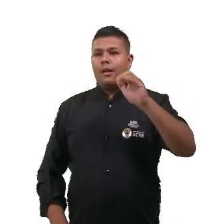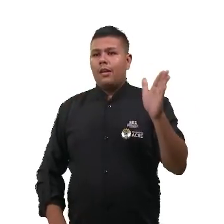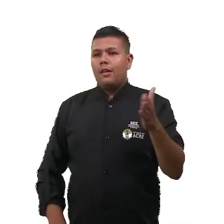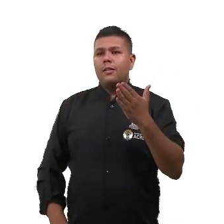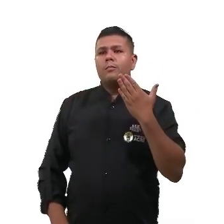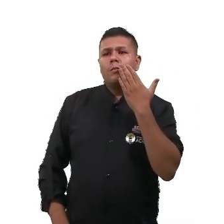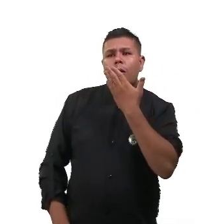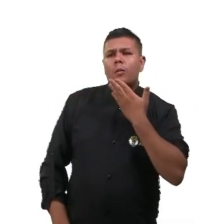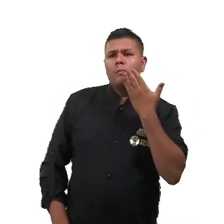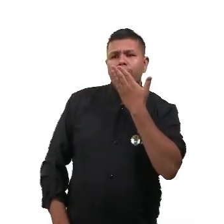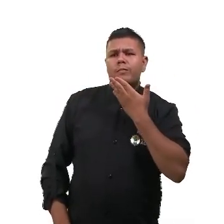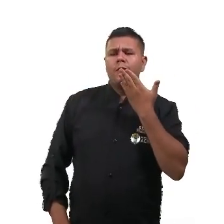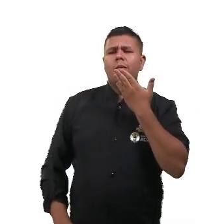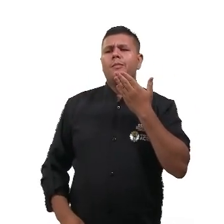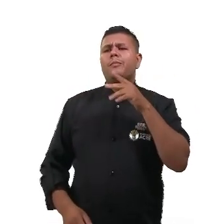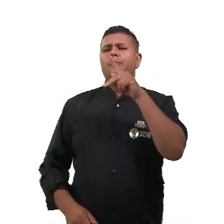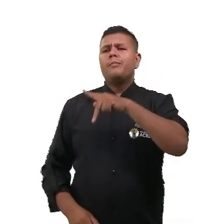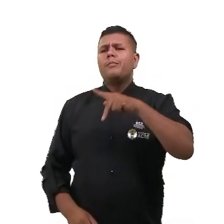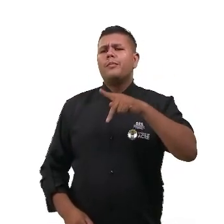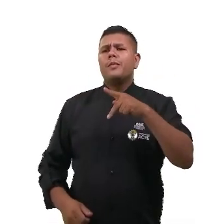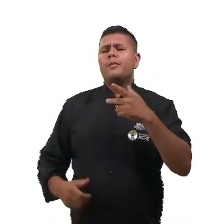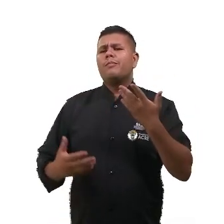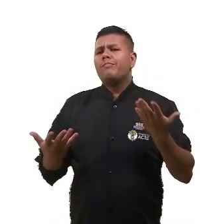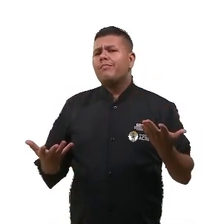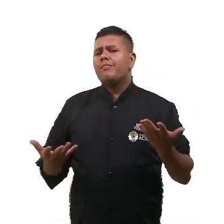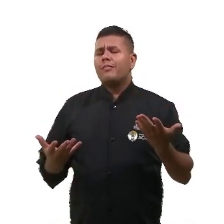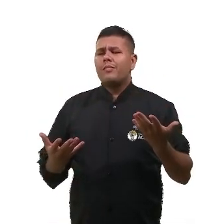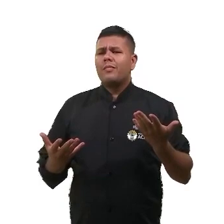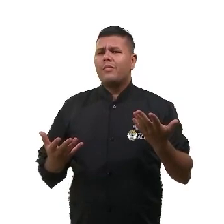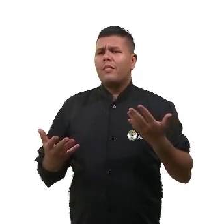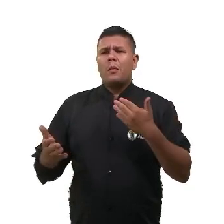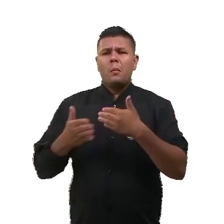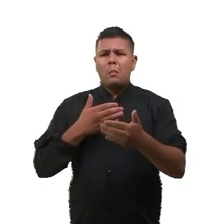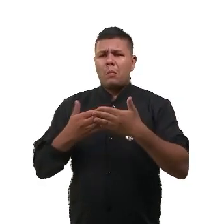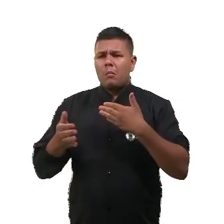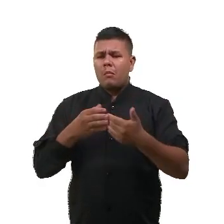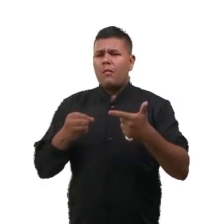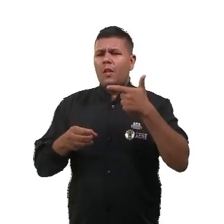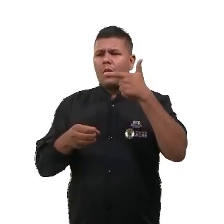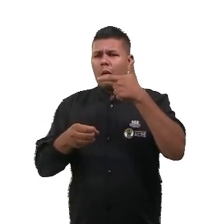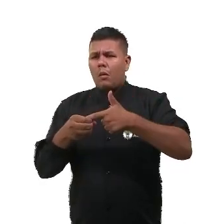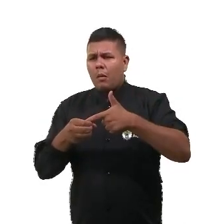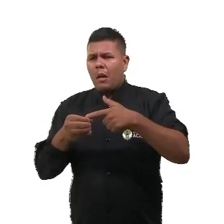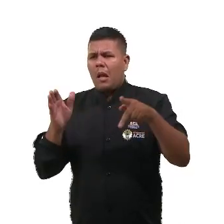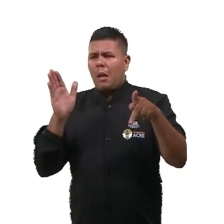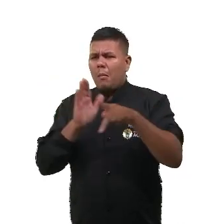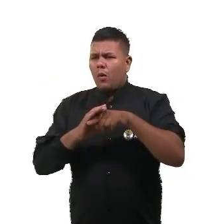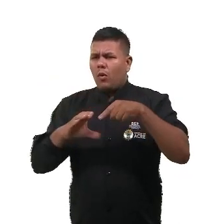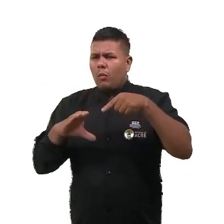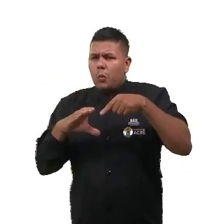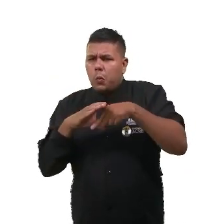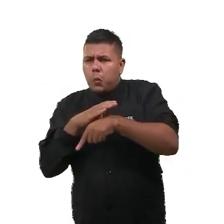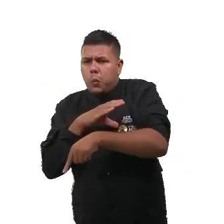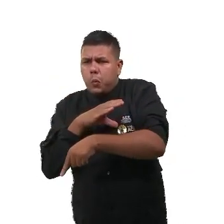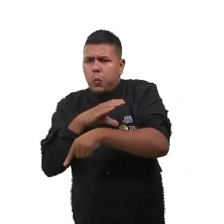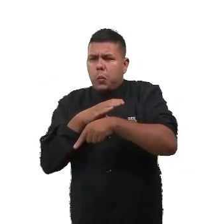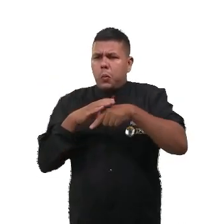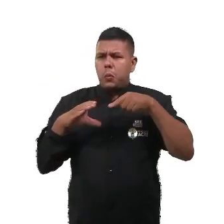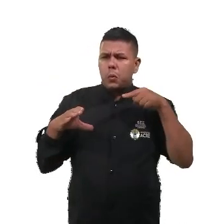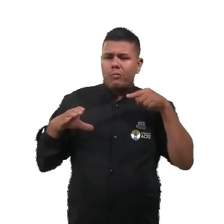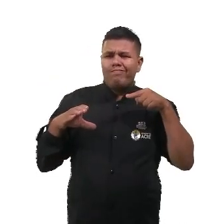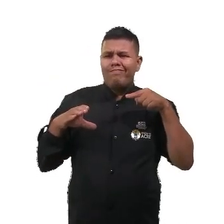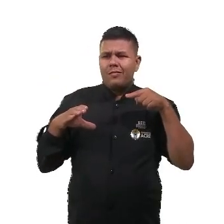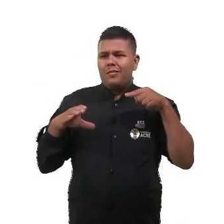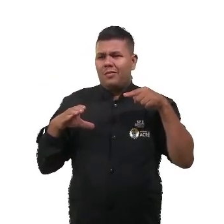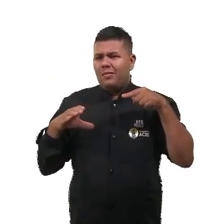cana-de-açúcar. Professor, mas todo combustível, ele não é derivado do petróleo? Todo combustível, ele não